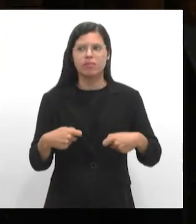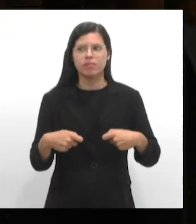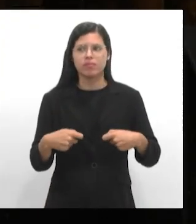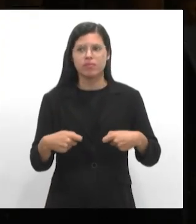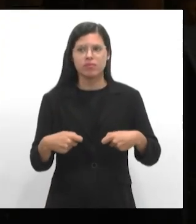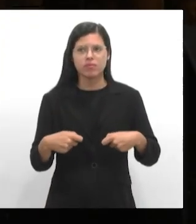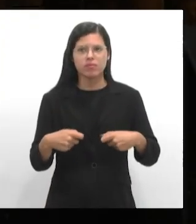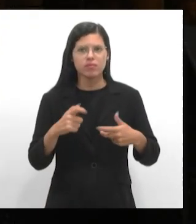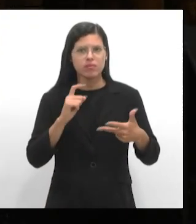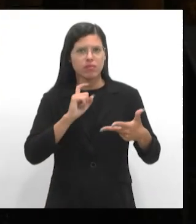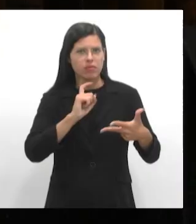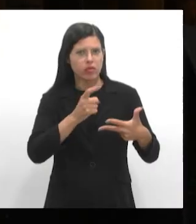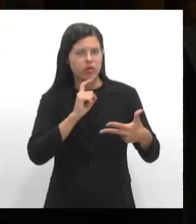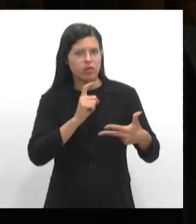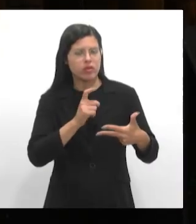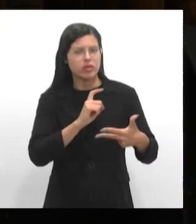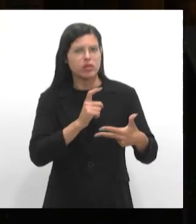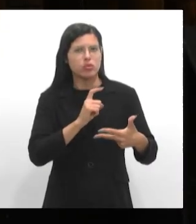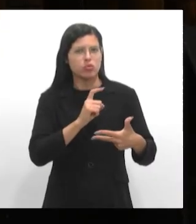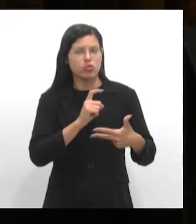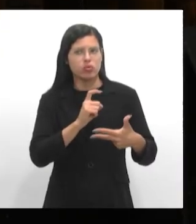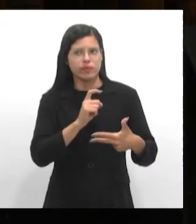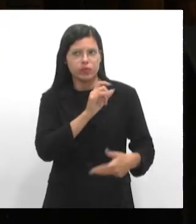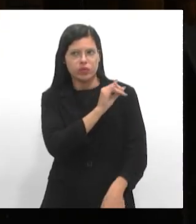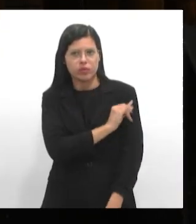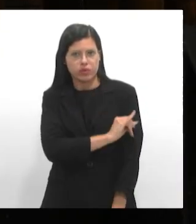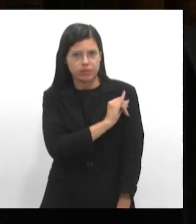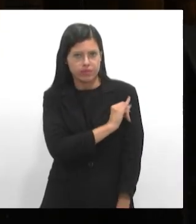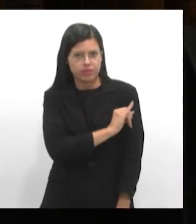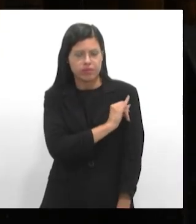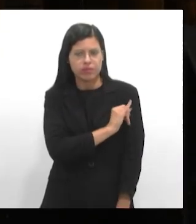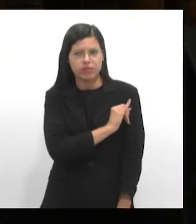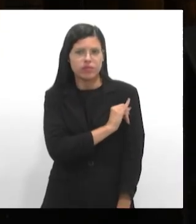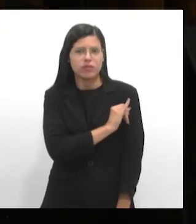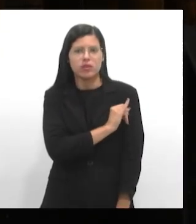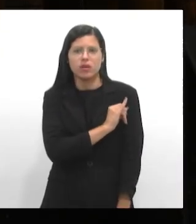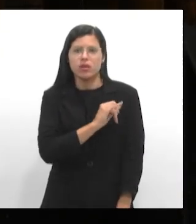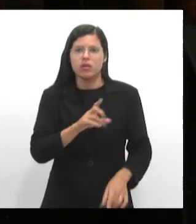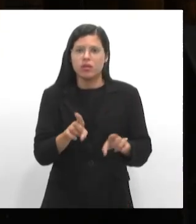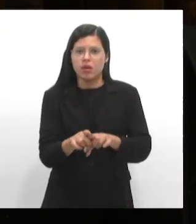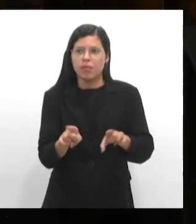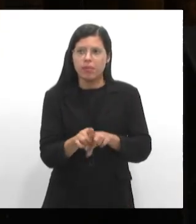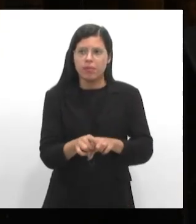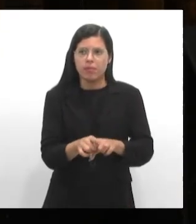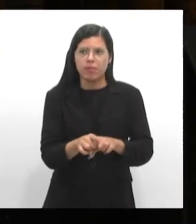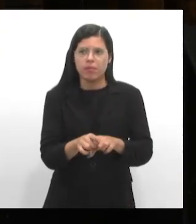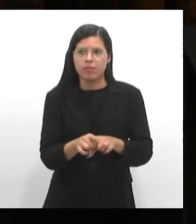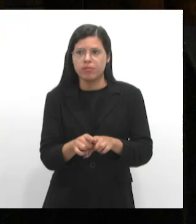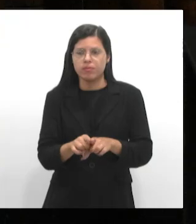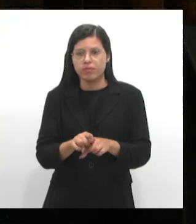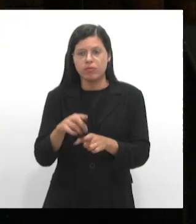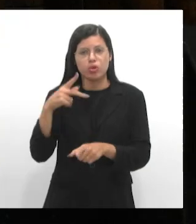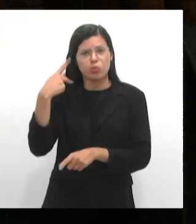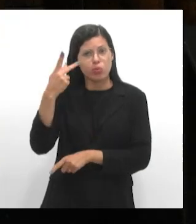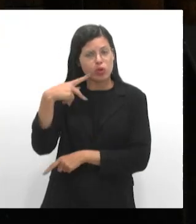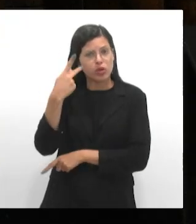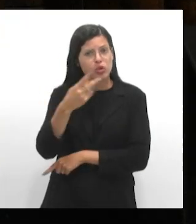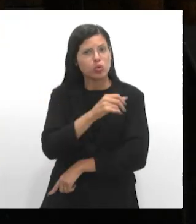o Executivo Fluminense, que o Parlamento Fluminense